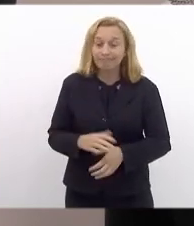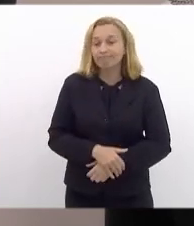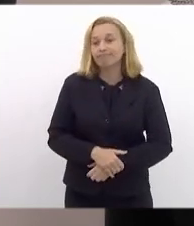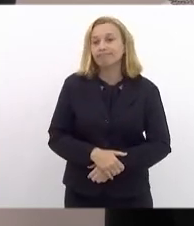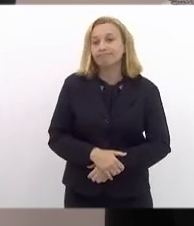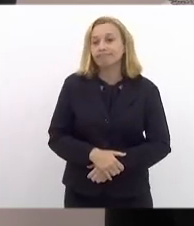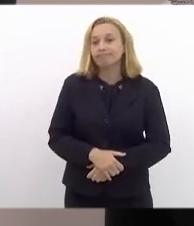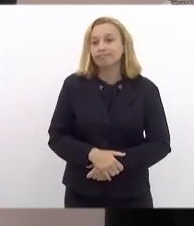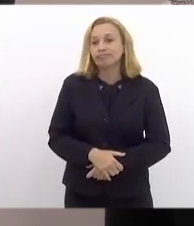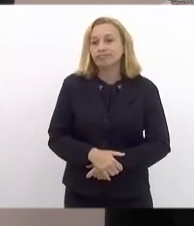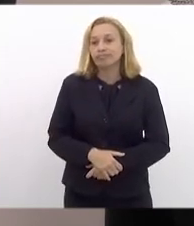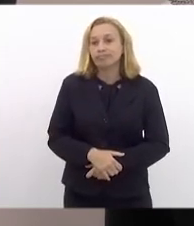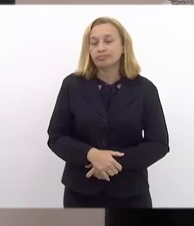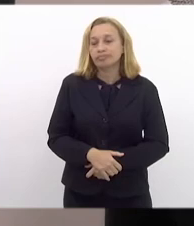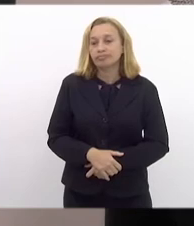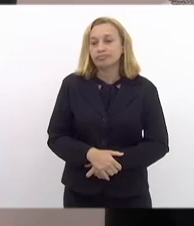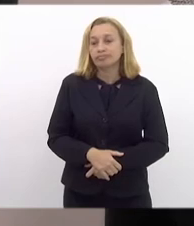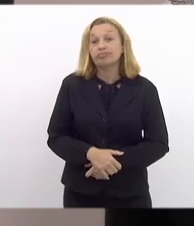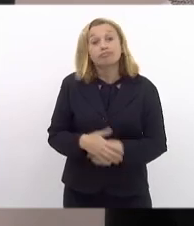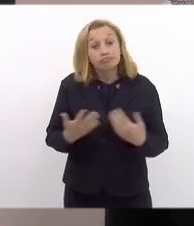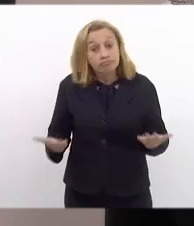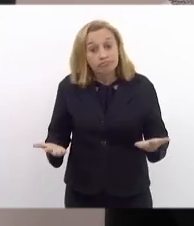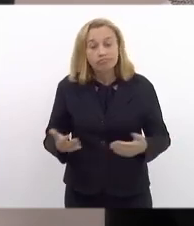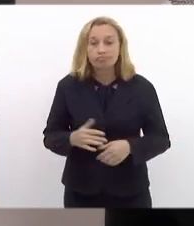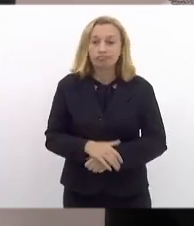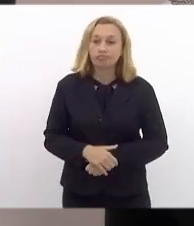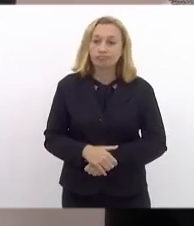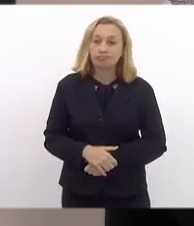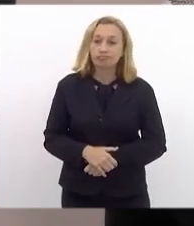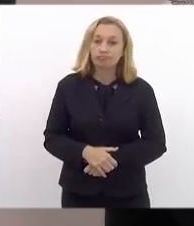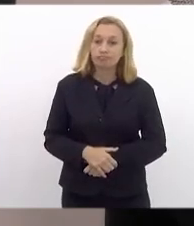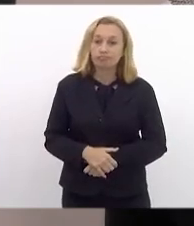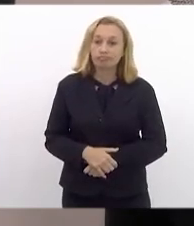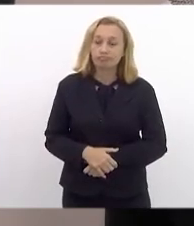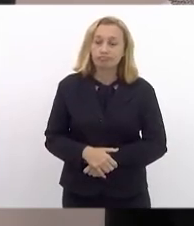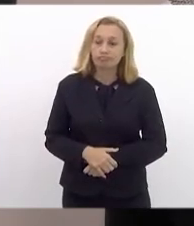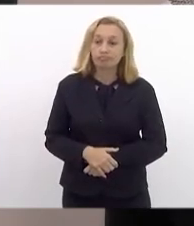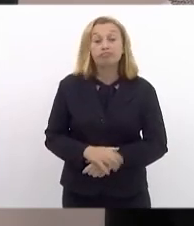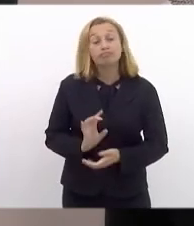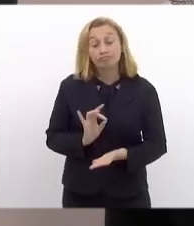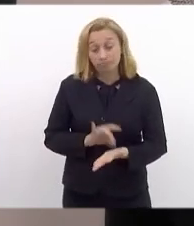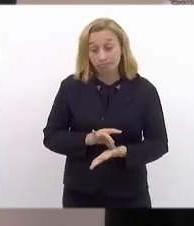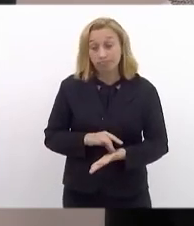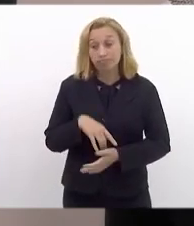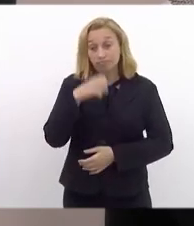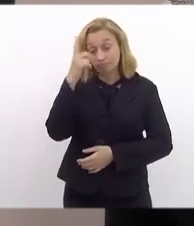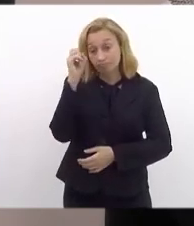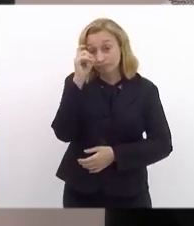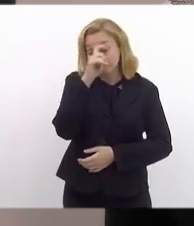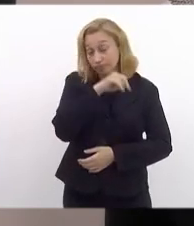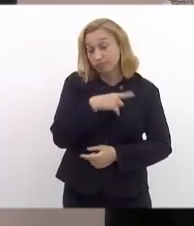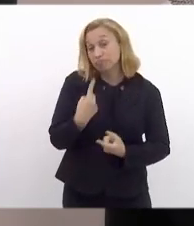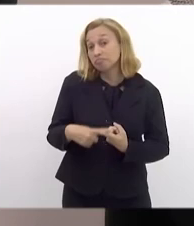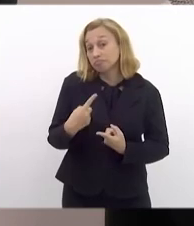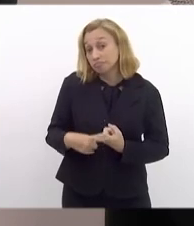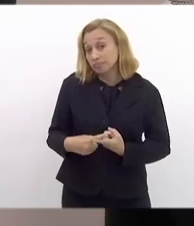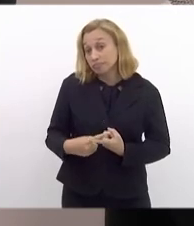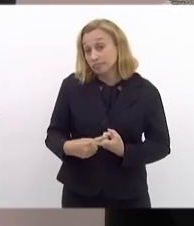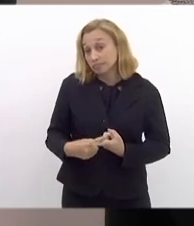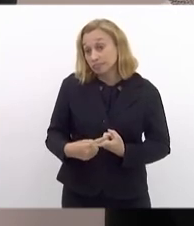anos e toma Então essa é uma realidade dura porque